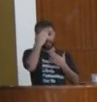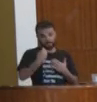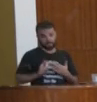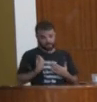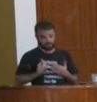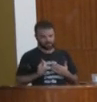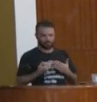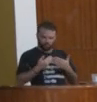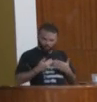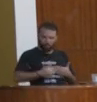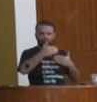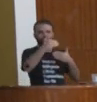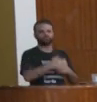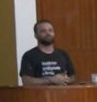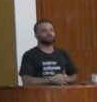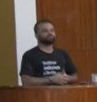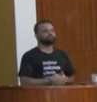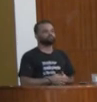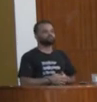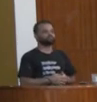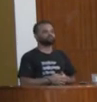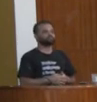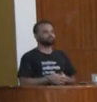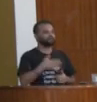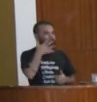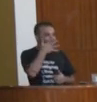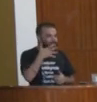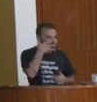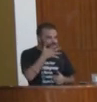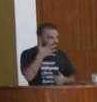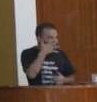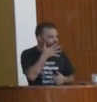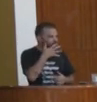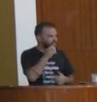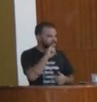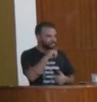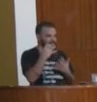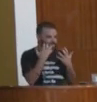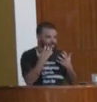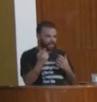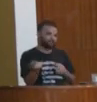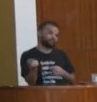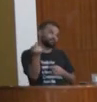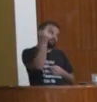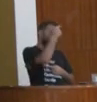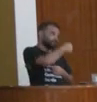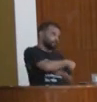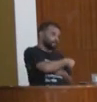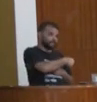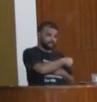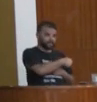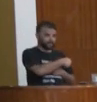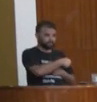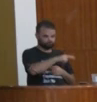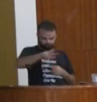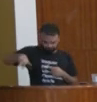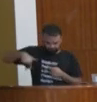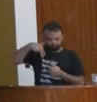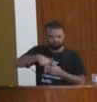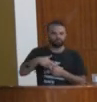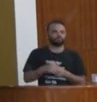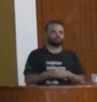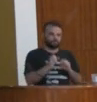Prosseguindo, o nosso próximo palestrante, eu gostaria que, se ele quiser vir à tribuna para palestrar aqui da tribuna,